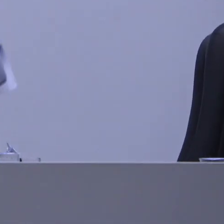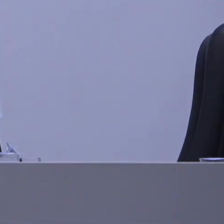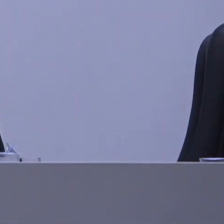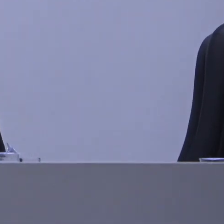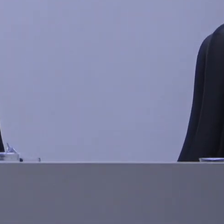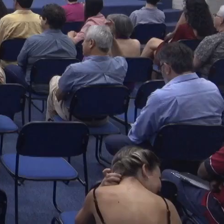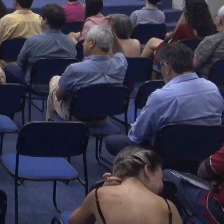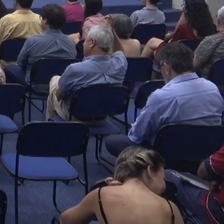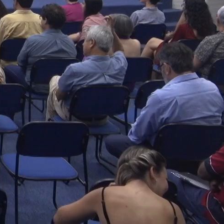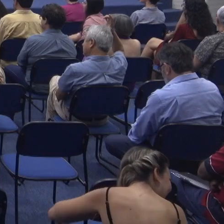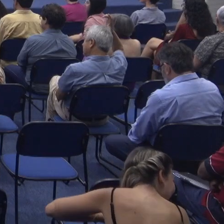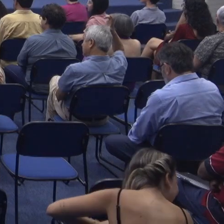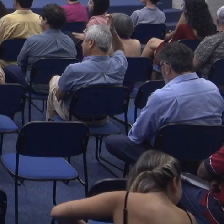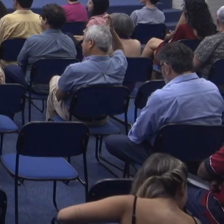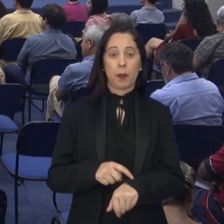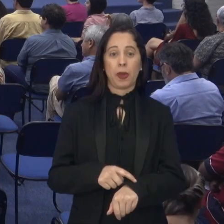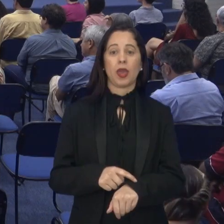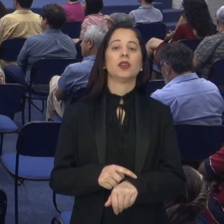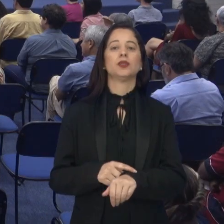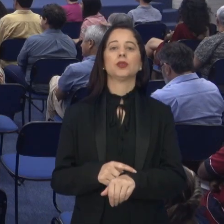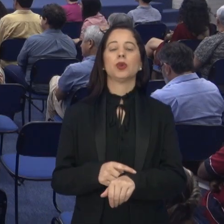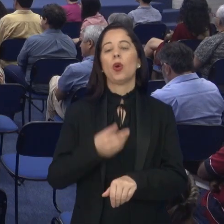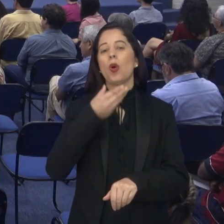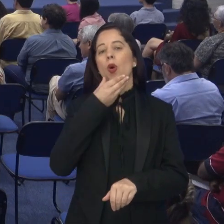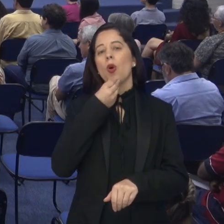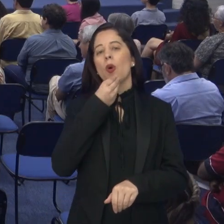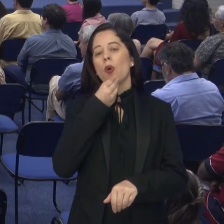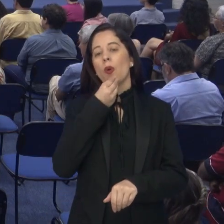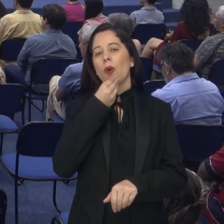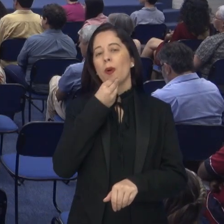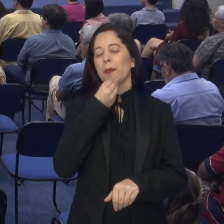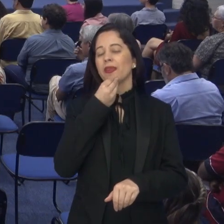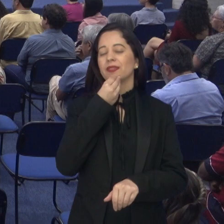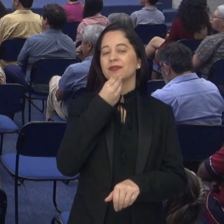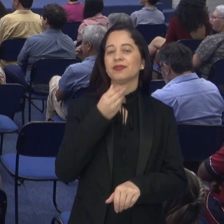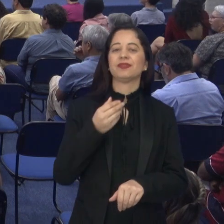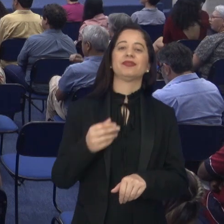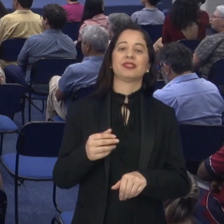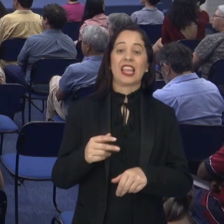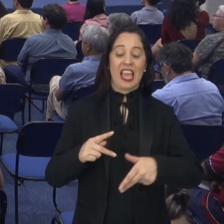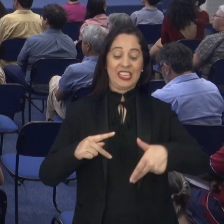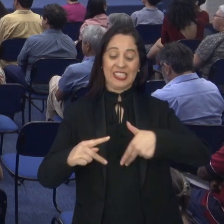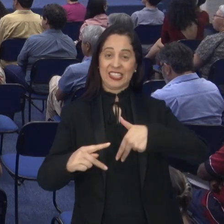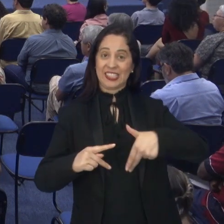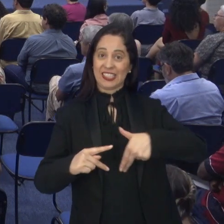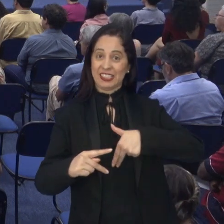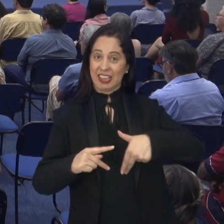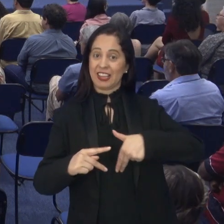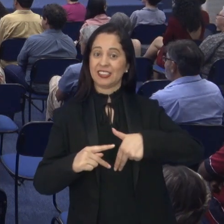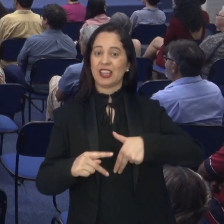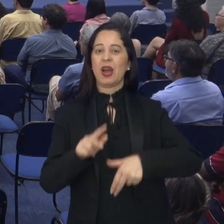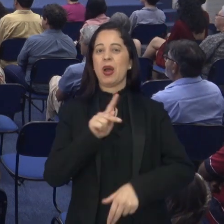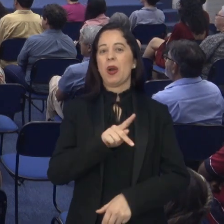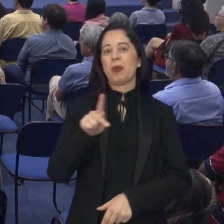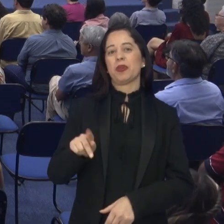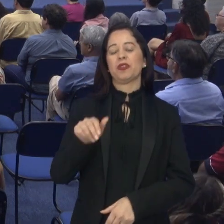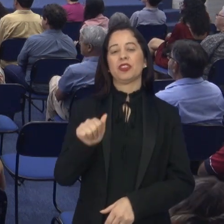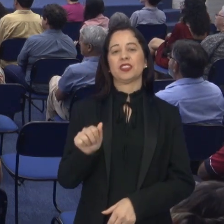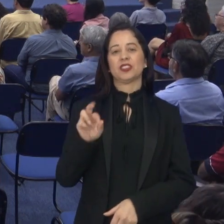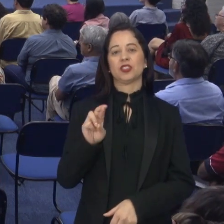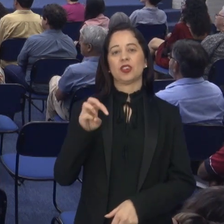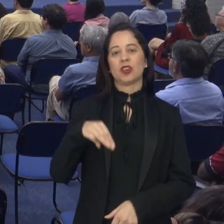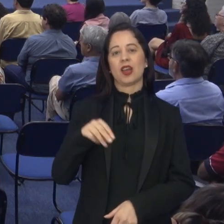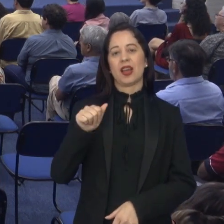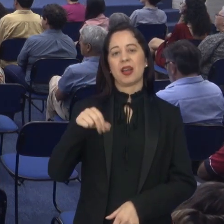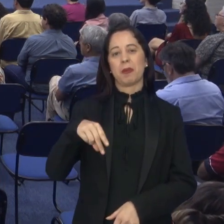Neste momento, ouviremos o pronunciamento do agora cidadão joseense, professor Armando